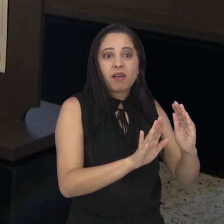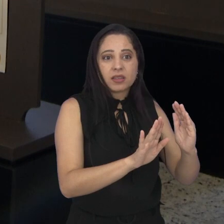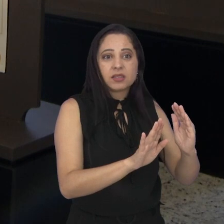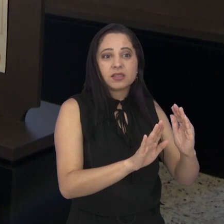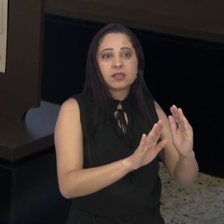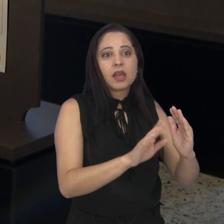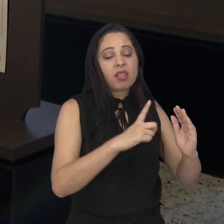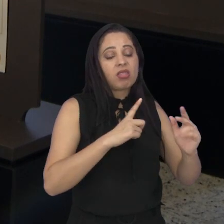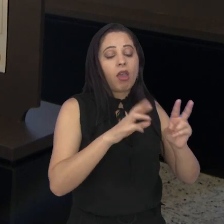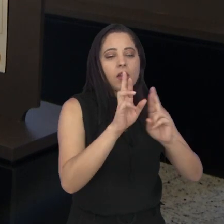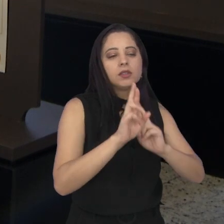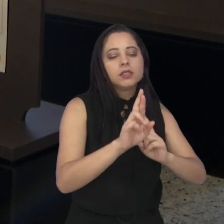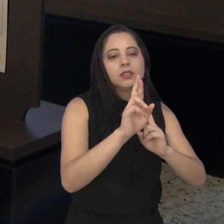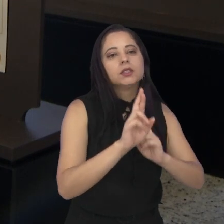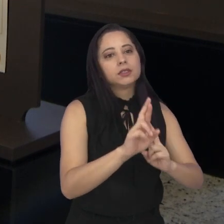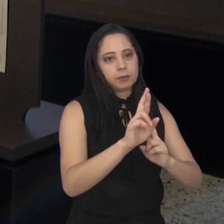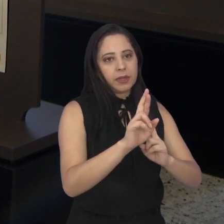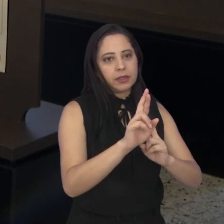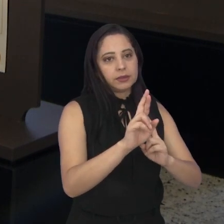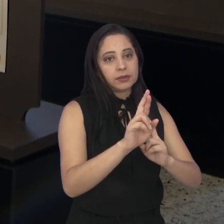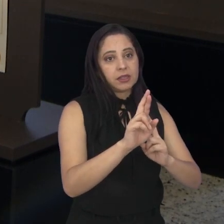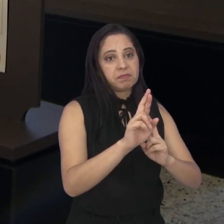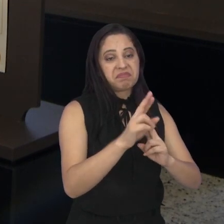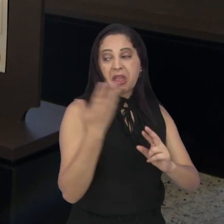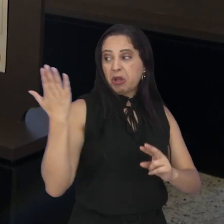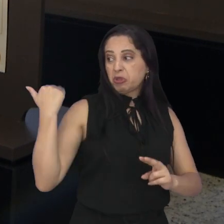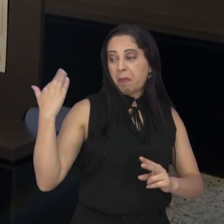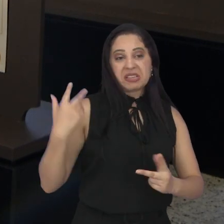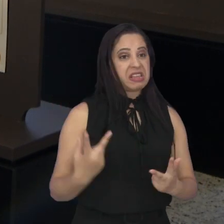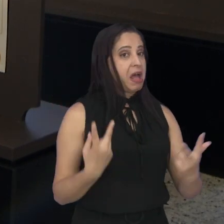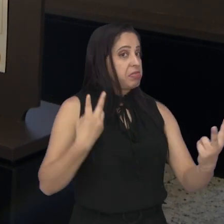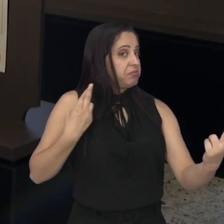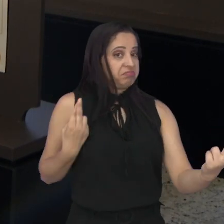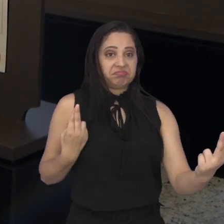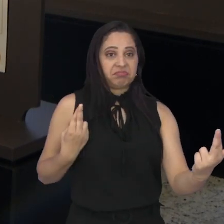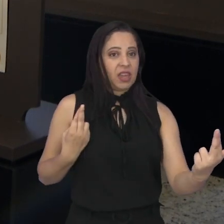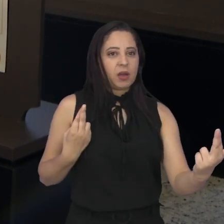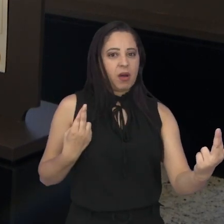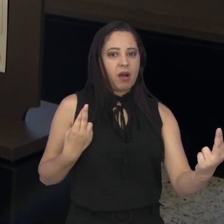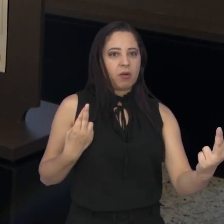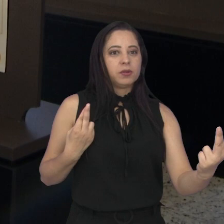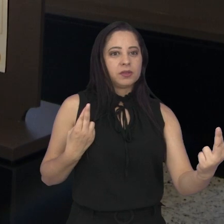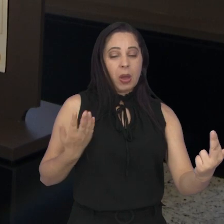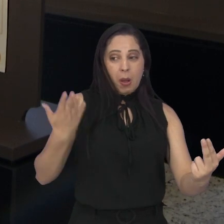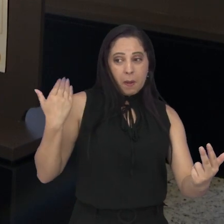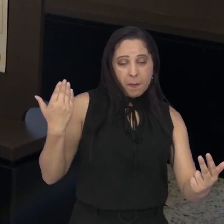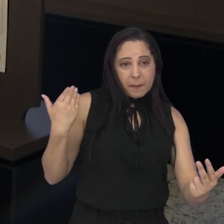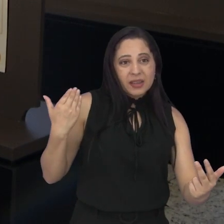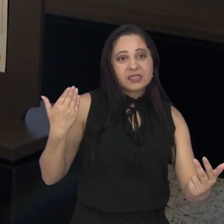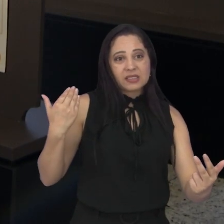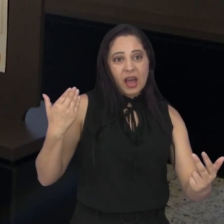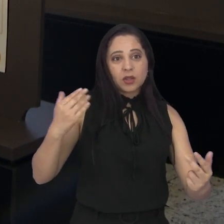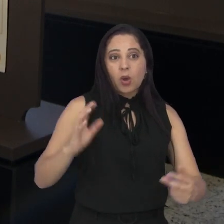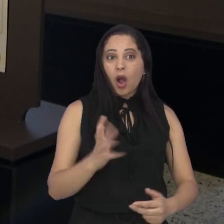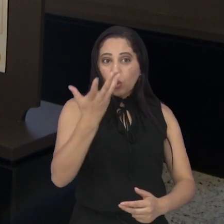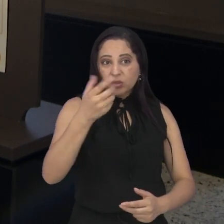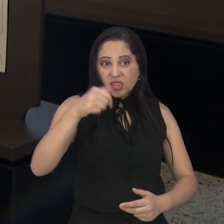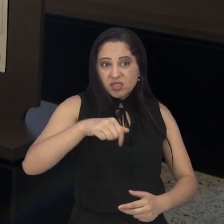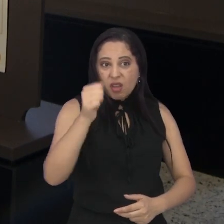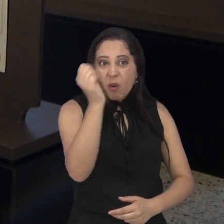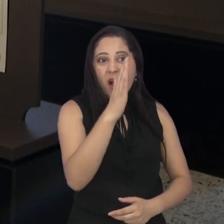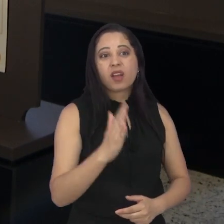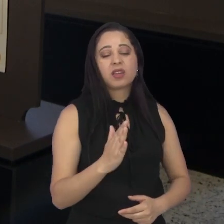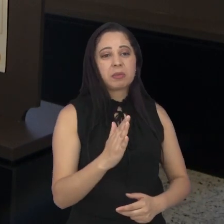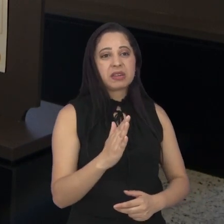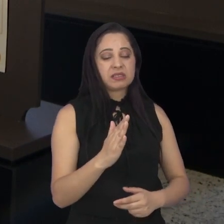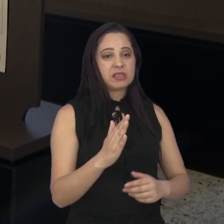mas mesmo assim houve muitas ocasiões de esperança. O mesmo aconteceu naquela época. A tuberculose não foi uma pandemia,